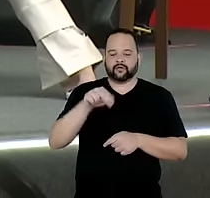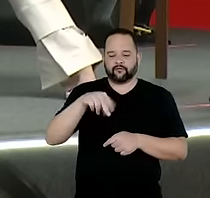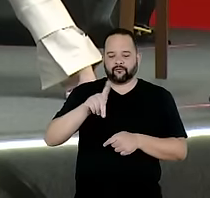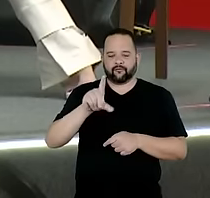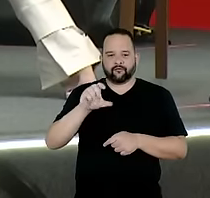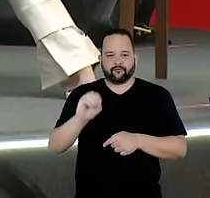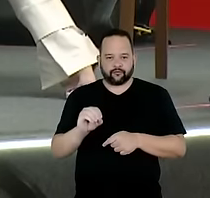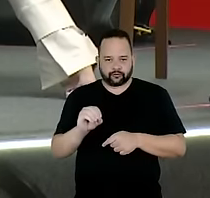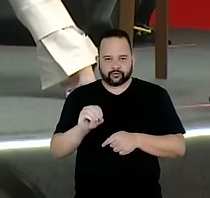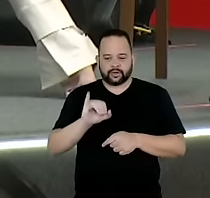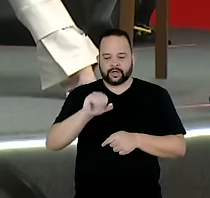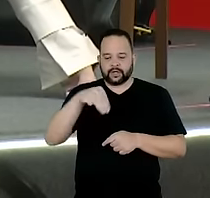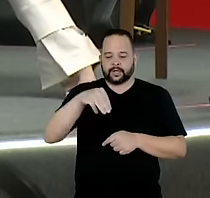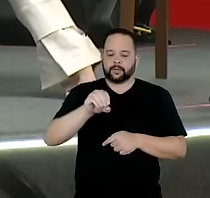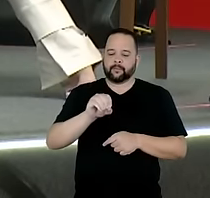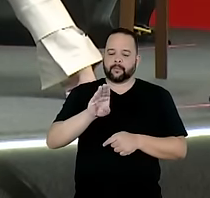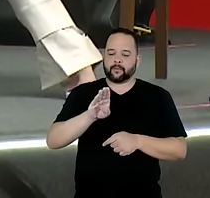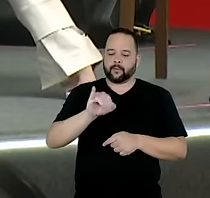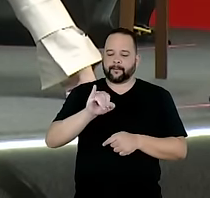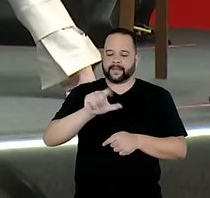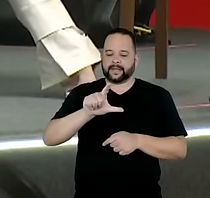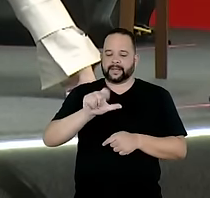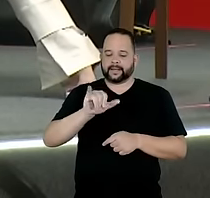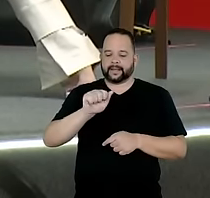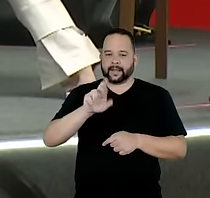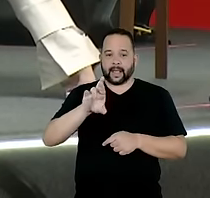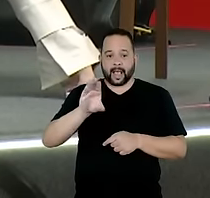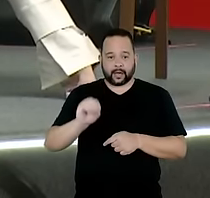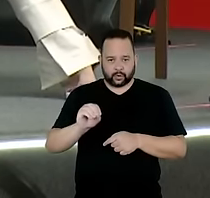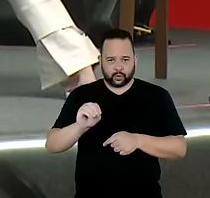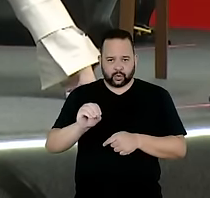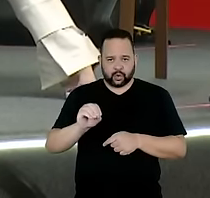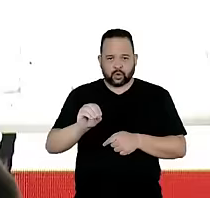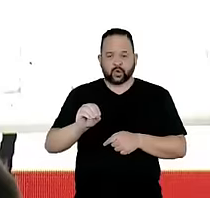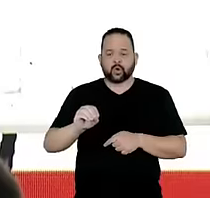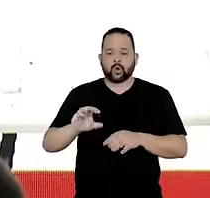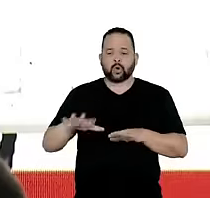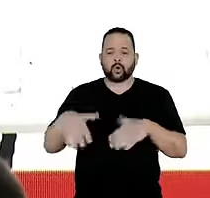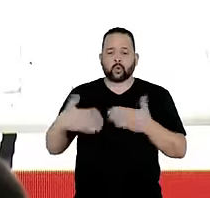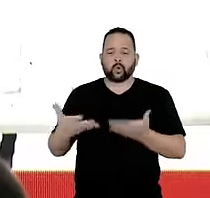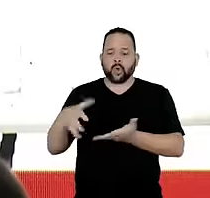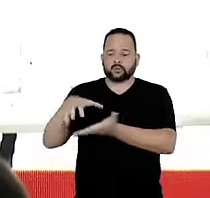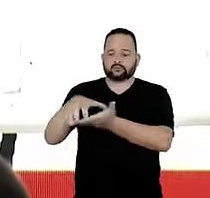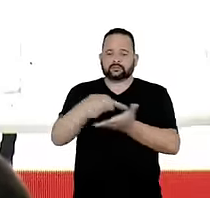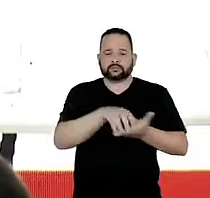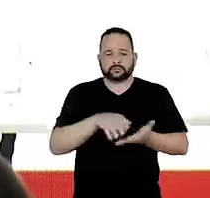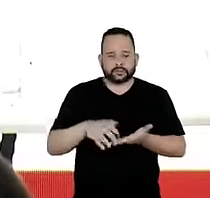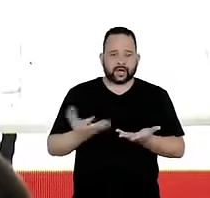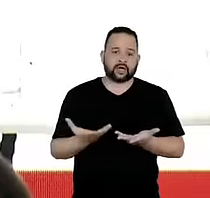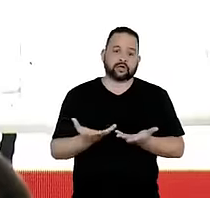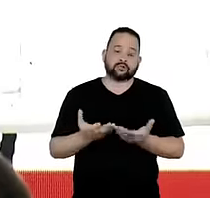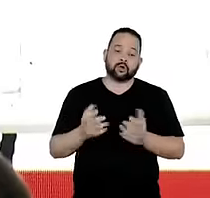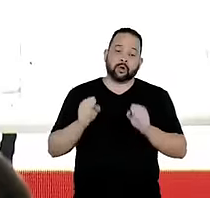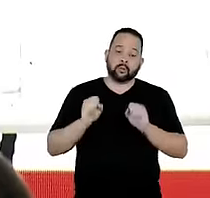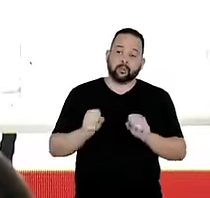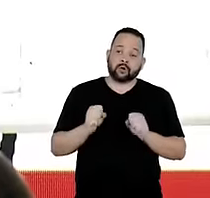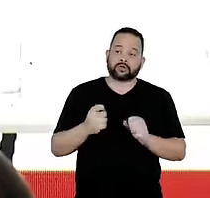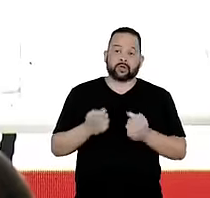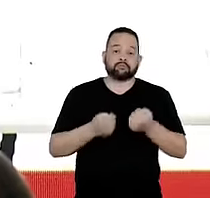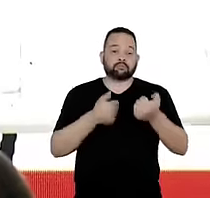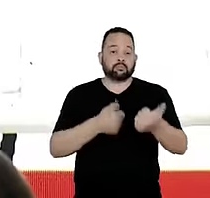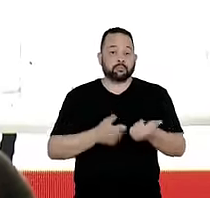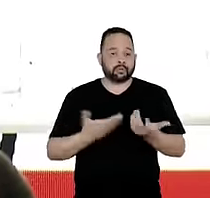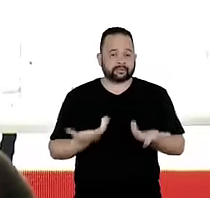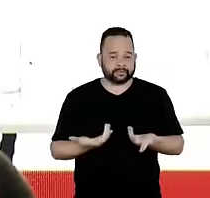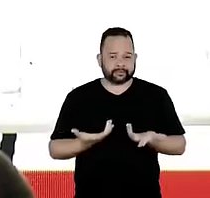devem se beneficiar dessa queda da taxa de juros é um excelente ponto a gente entende que os fundos imobiliários